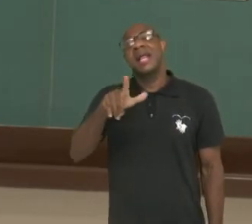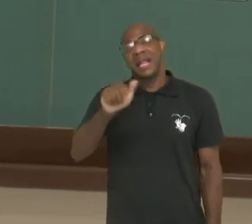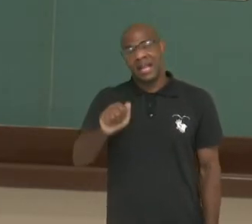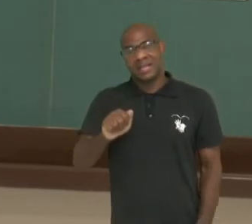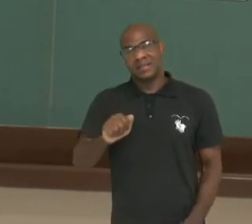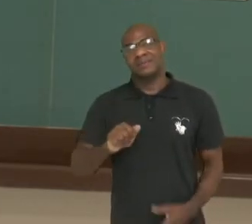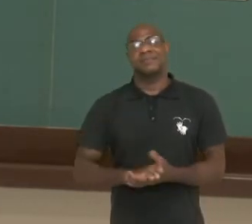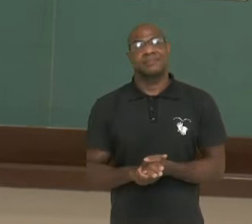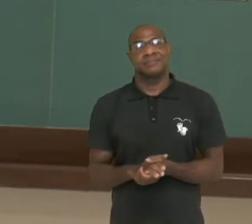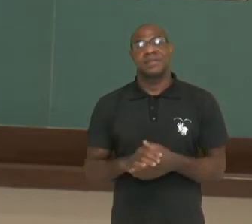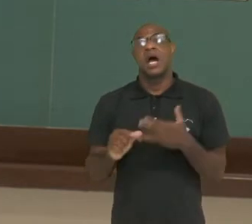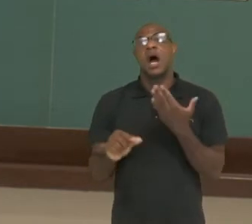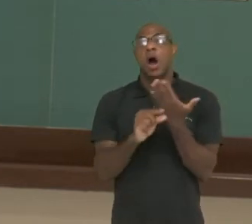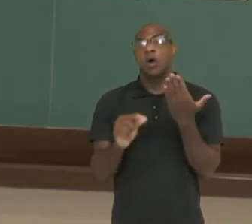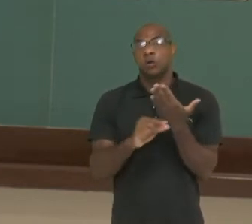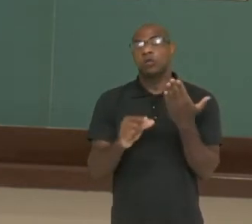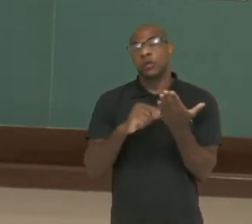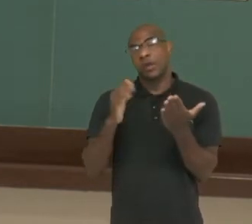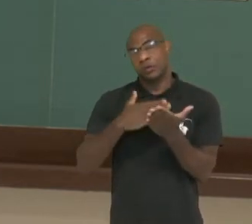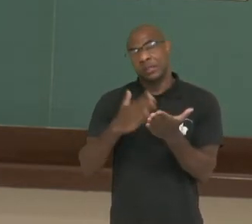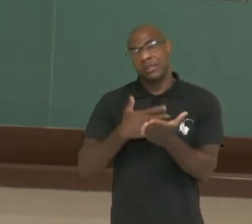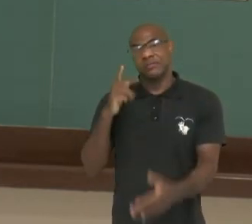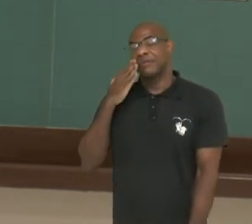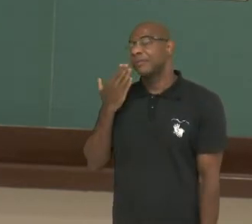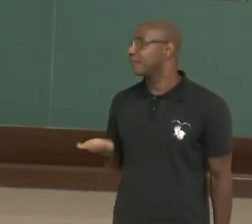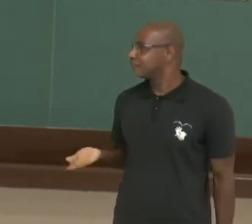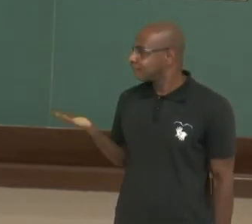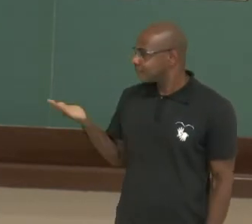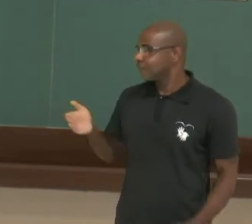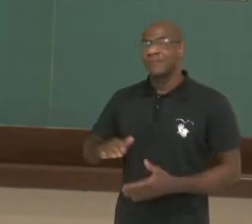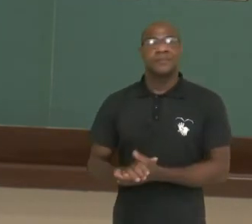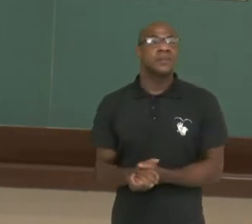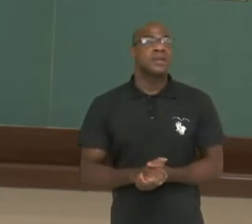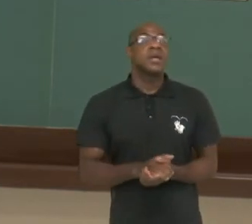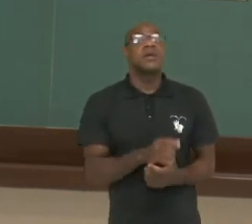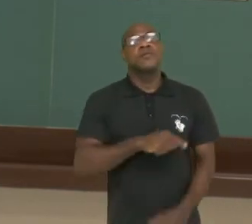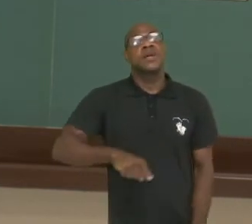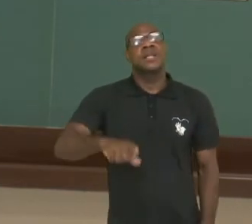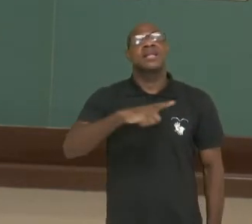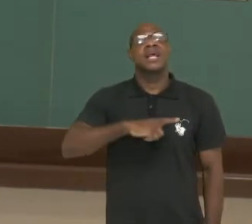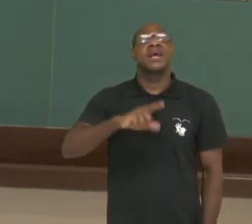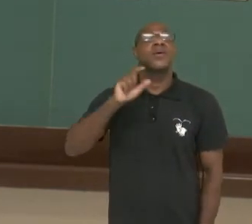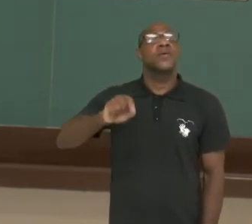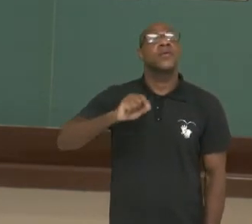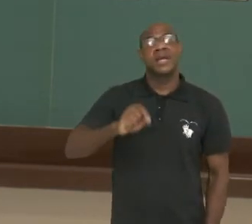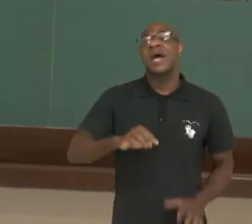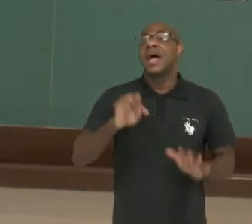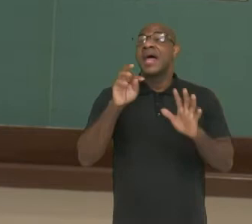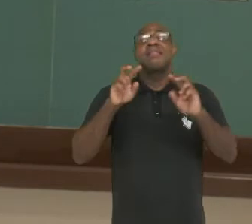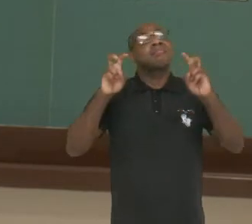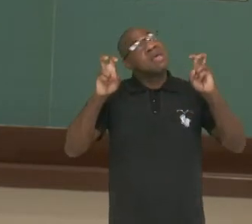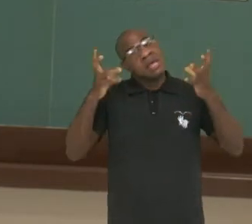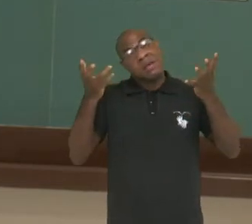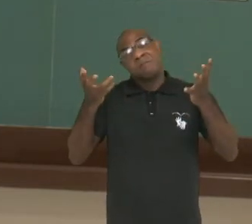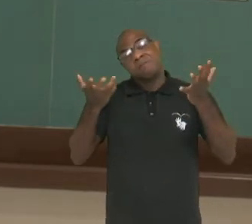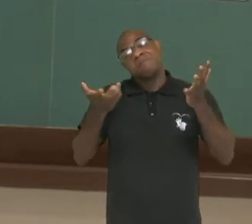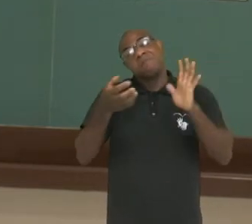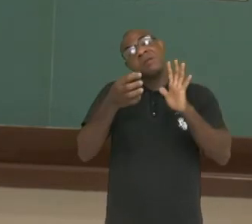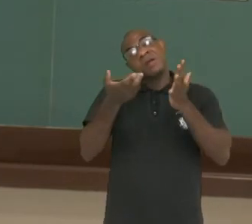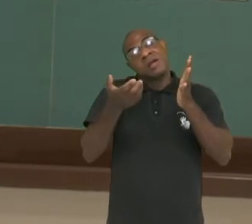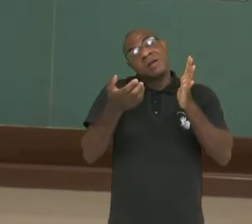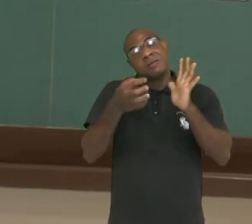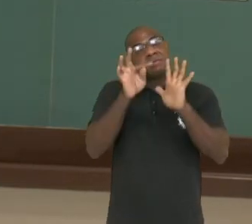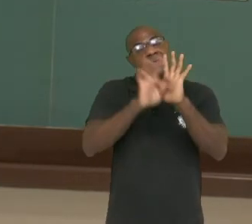das Compras, disponível na plataforma Redigir. Então vocês têm aí, né, um tema de redação, né, um artigo de opinião,